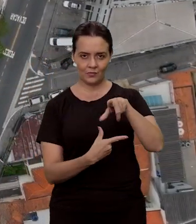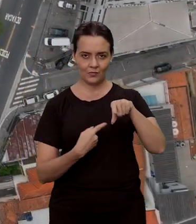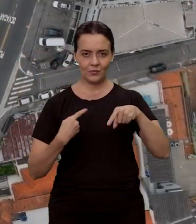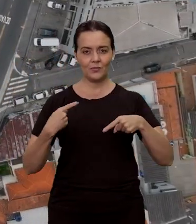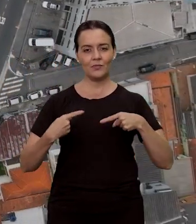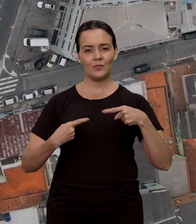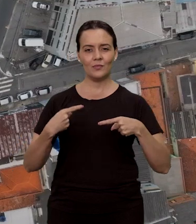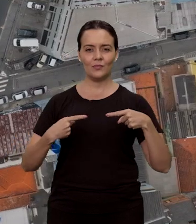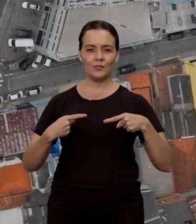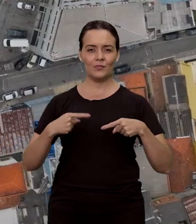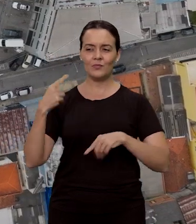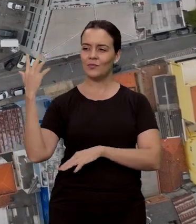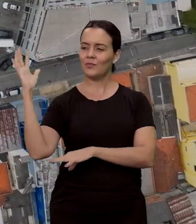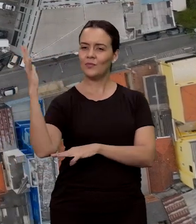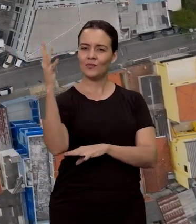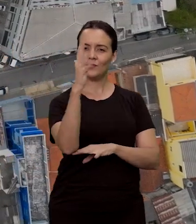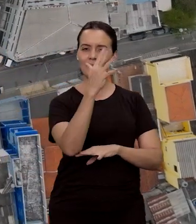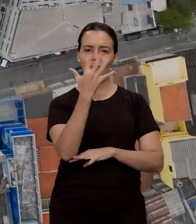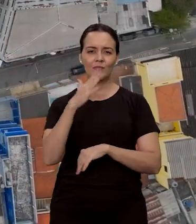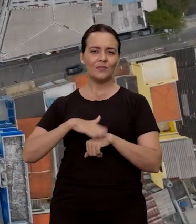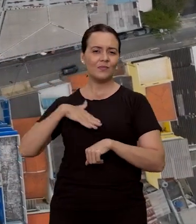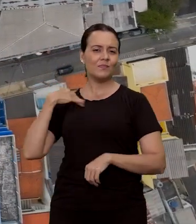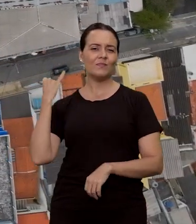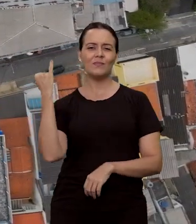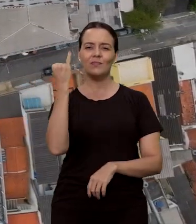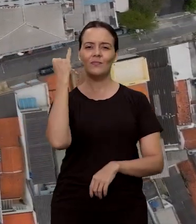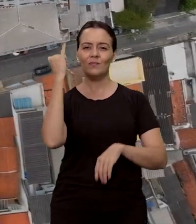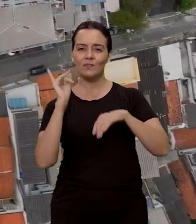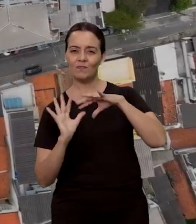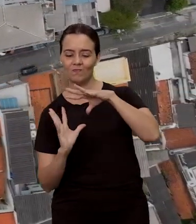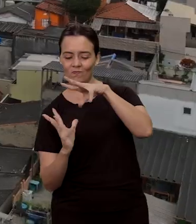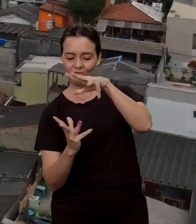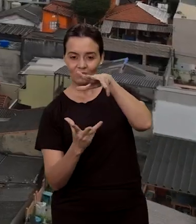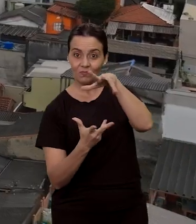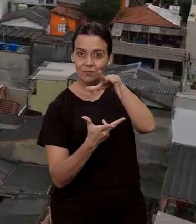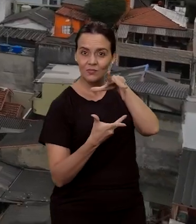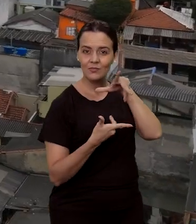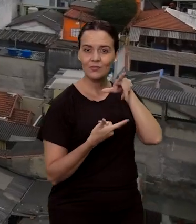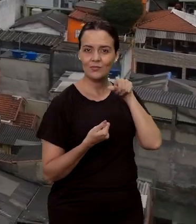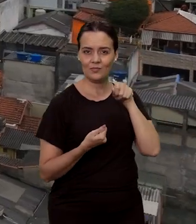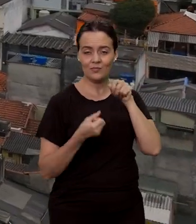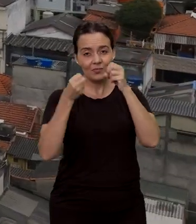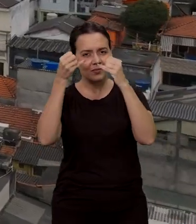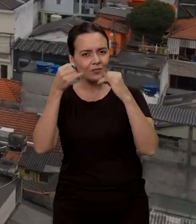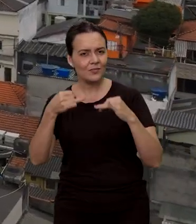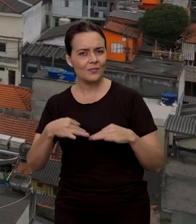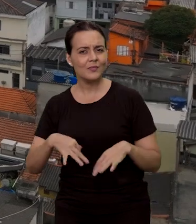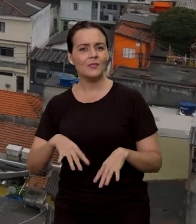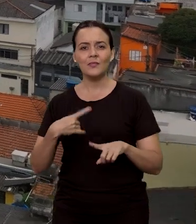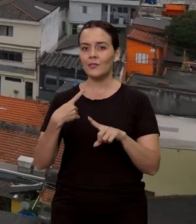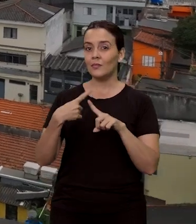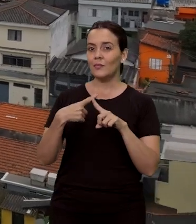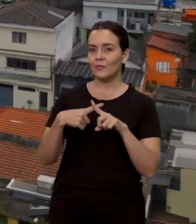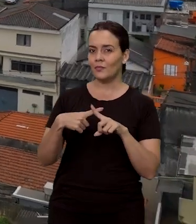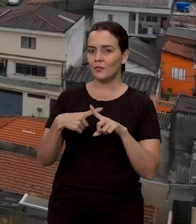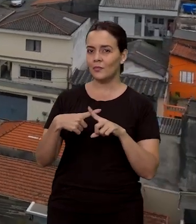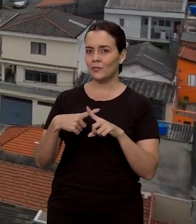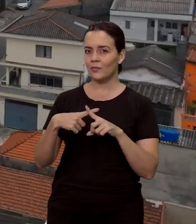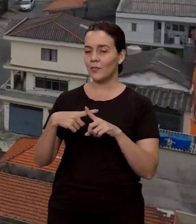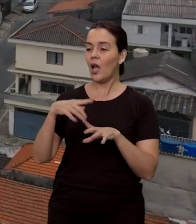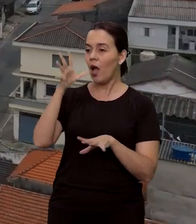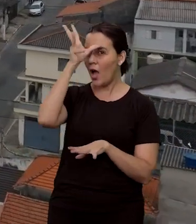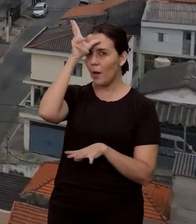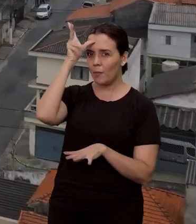geopoliticamente, a floresta mais importante para o planeta. Isso explica porque todo mundo hoje olha para a Amazônia com um